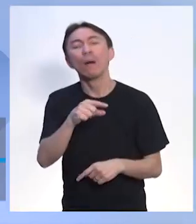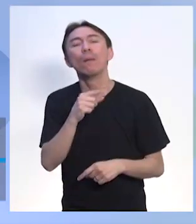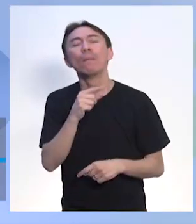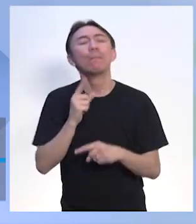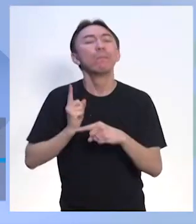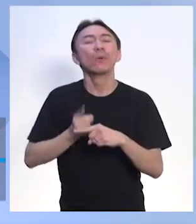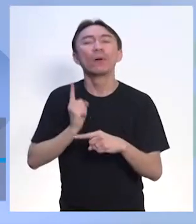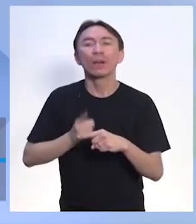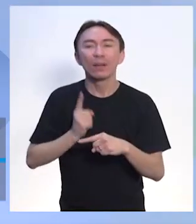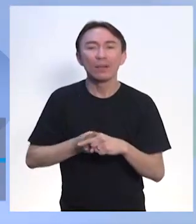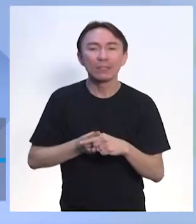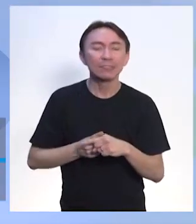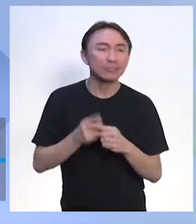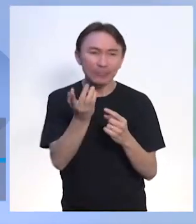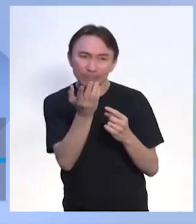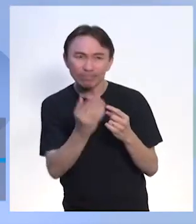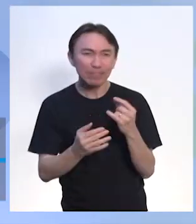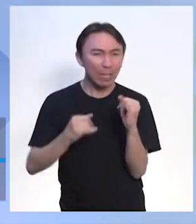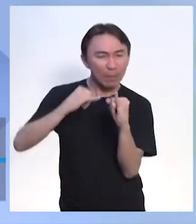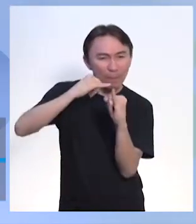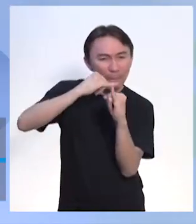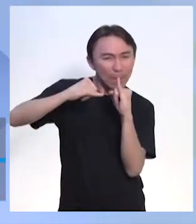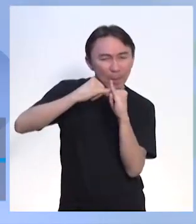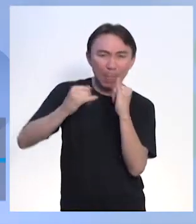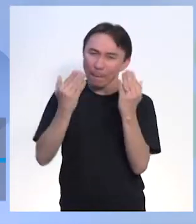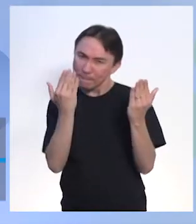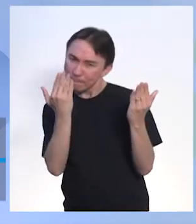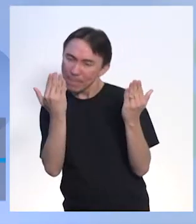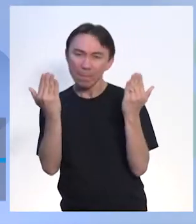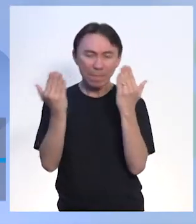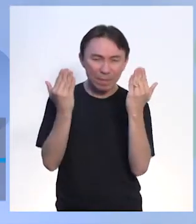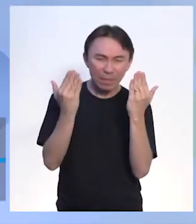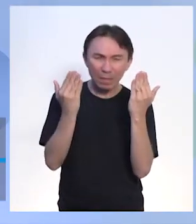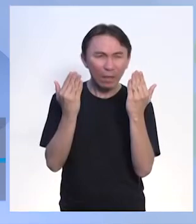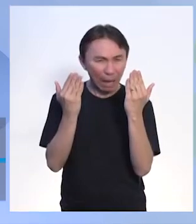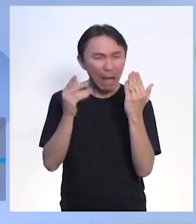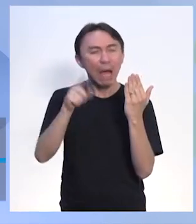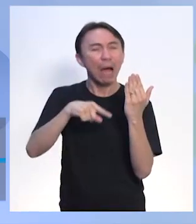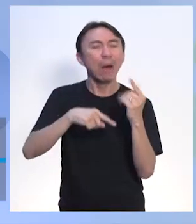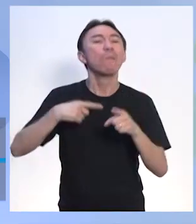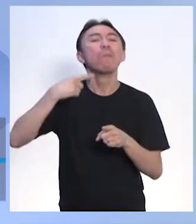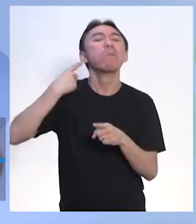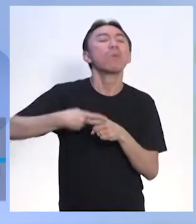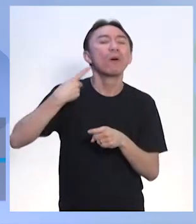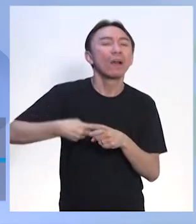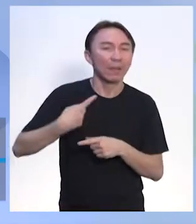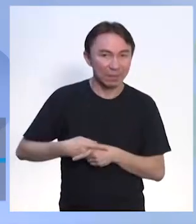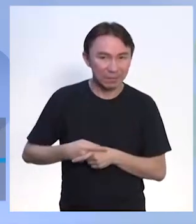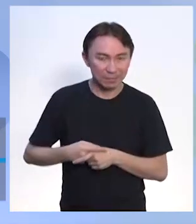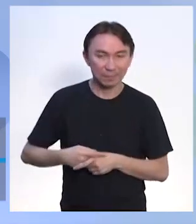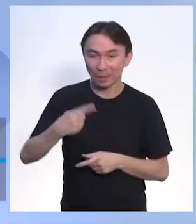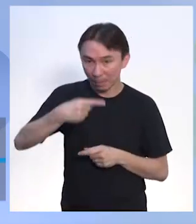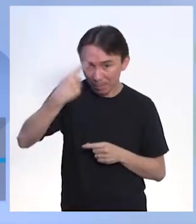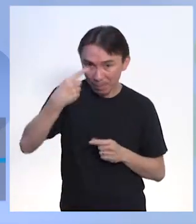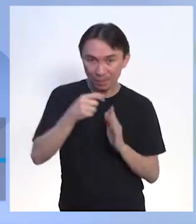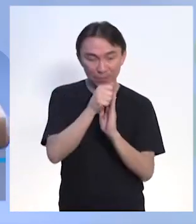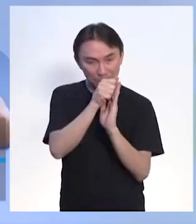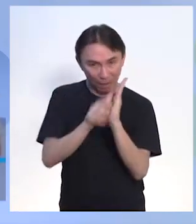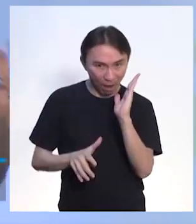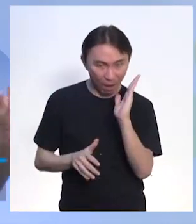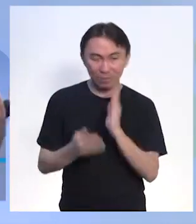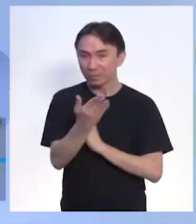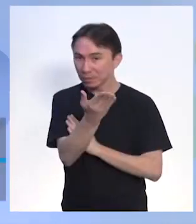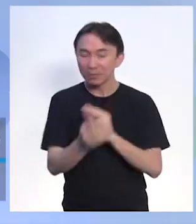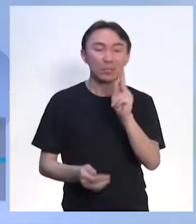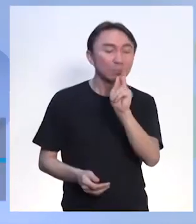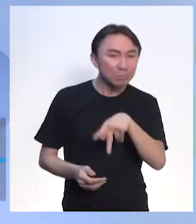determinada proporcionalidade, eu posso falar que as figuras são semelhantes. Primeira atividade, então, o professor aí conversando com os alunos,